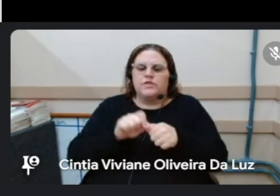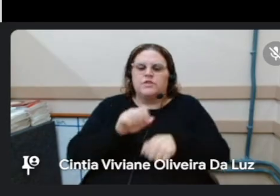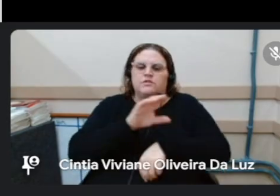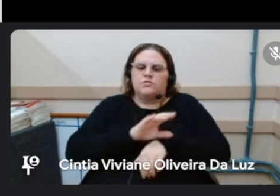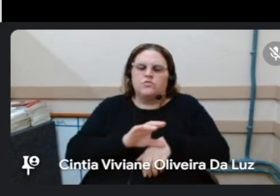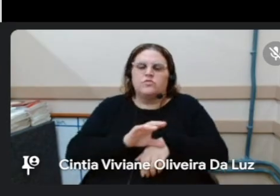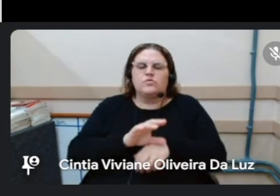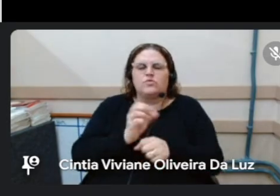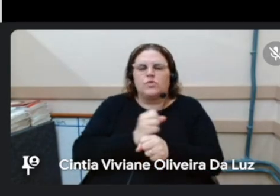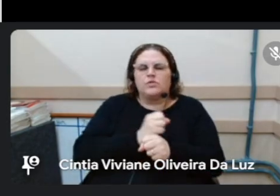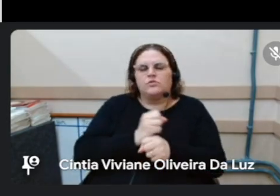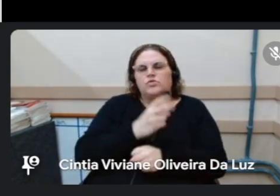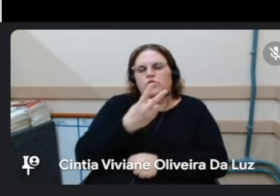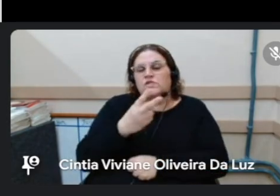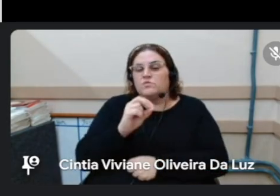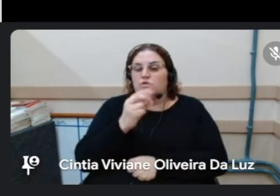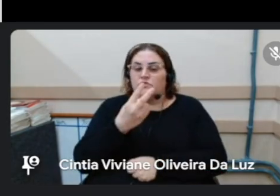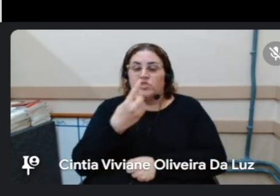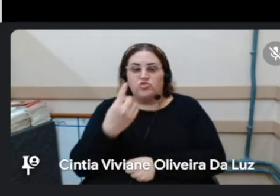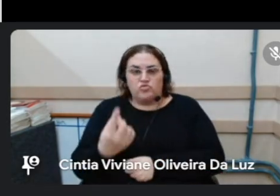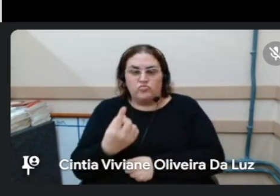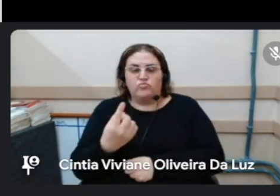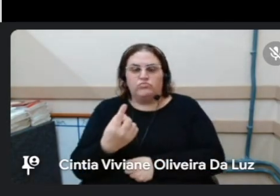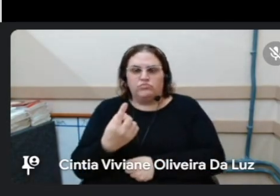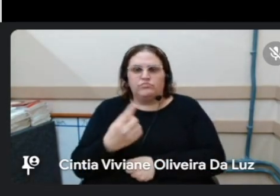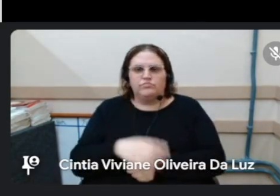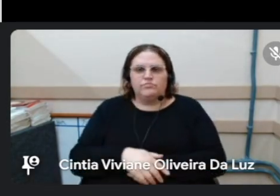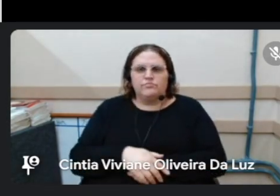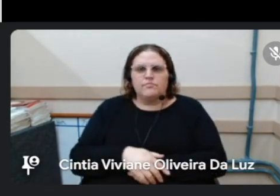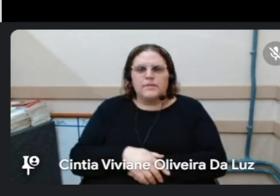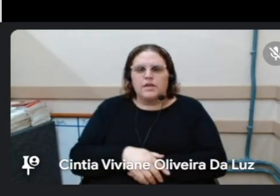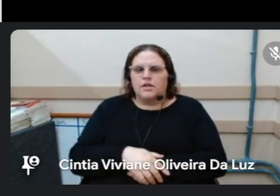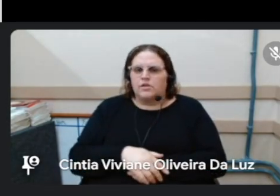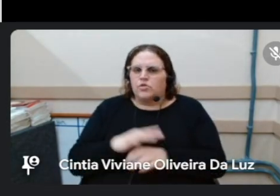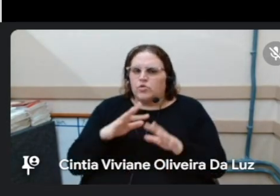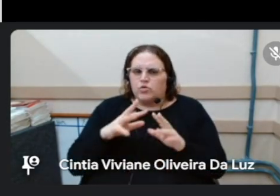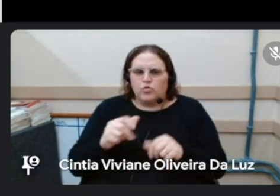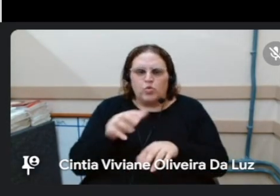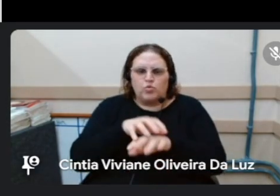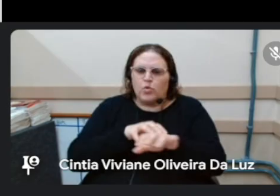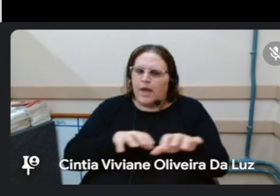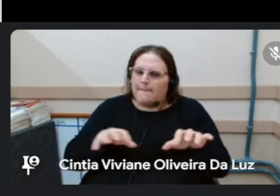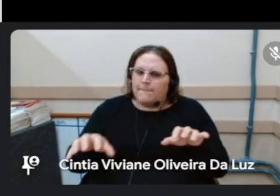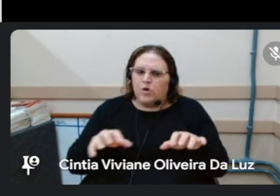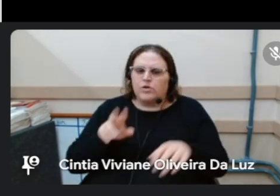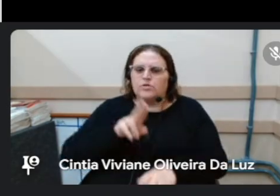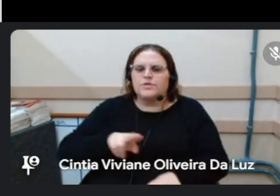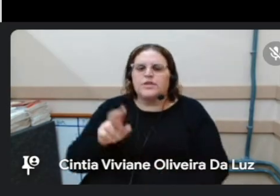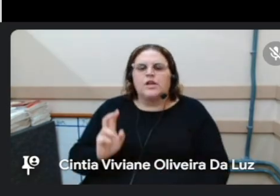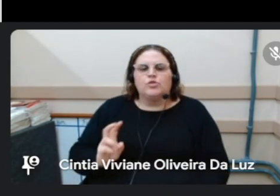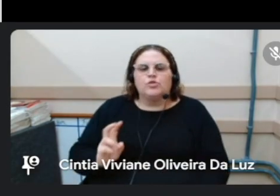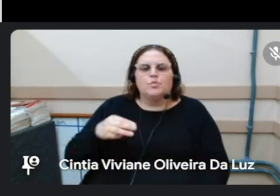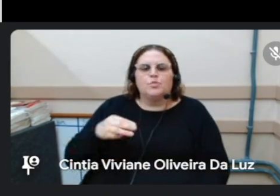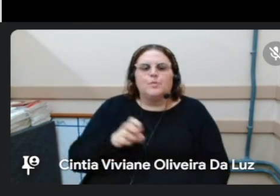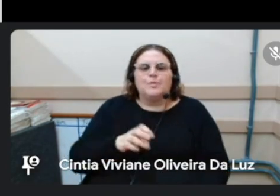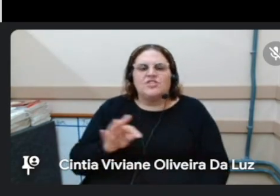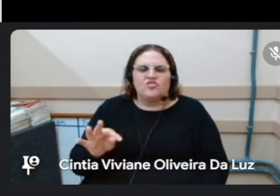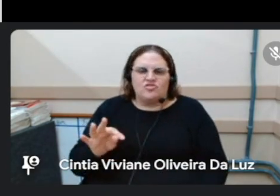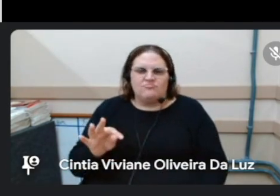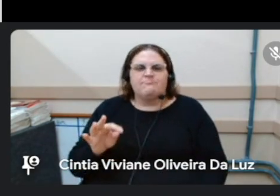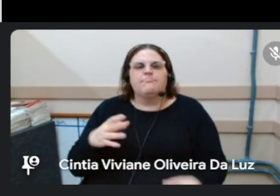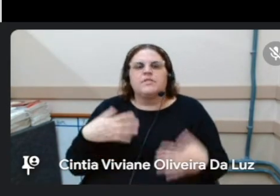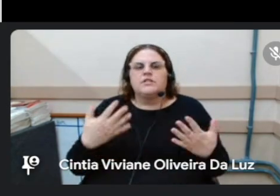2021 eh totalmente via remota pelo pelo meting e o meting não tem as melhores